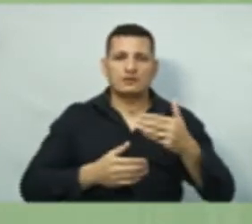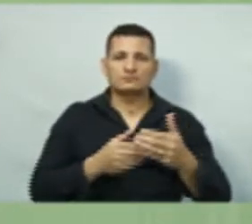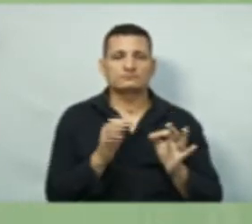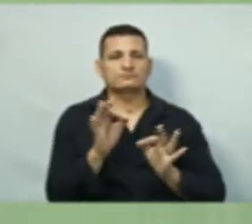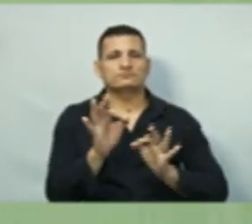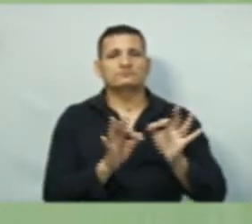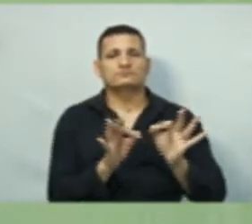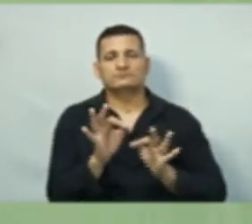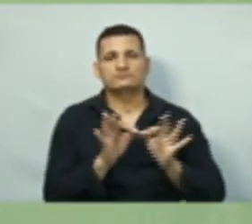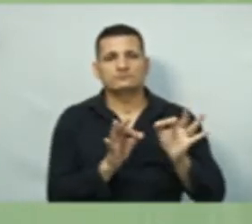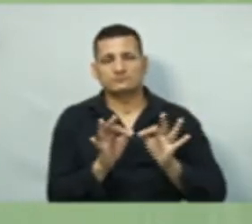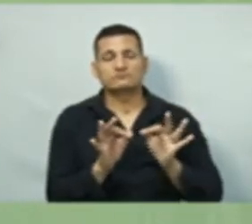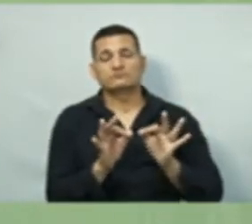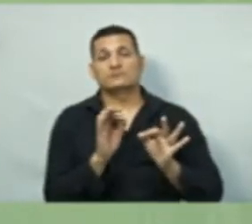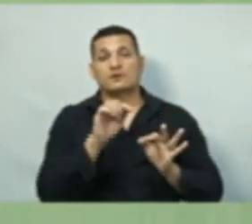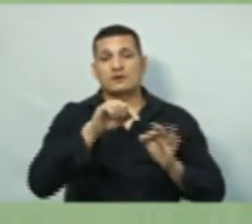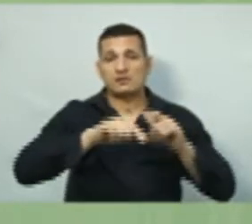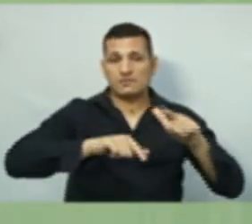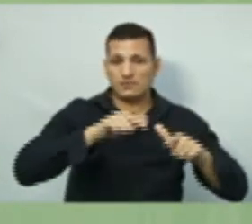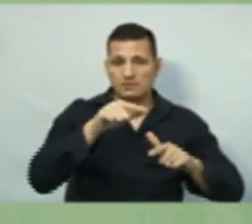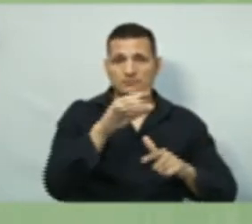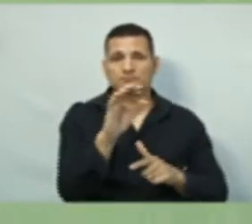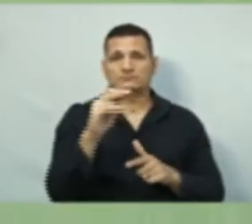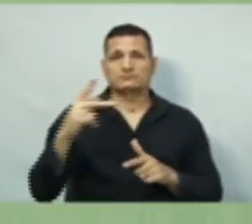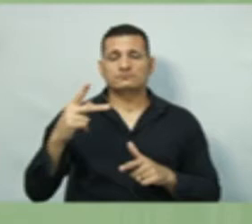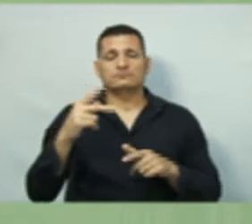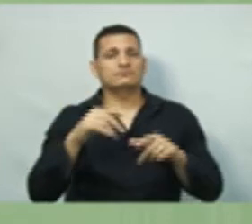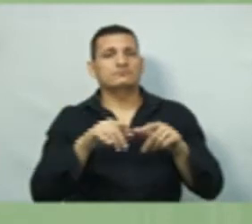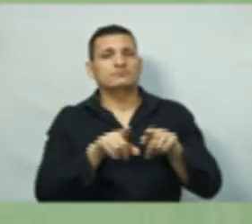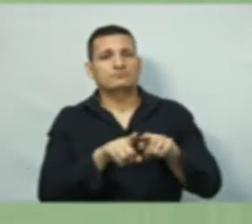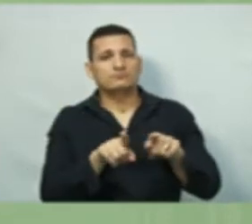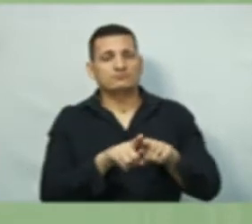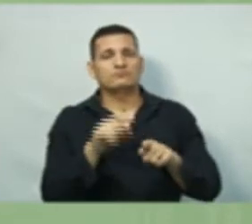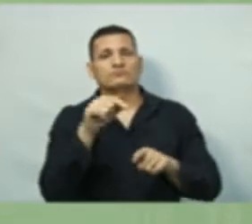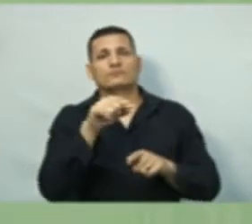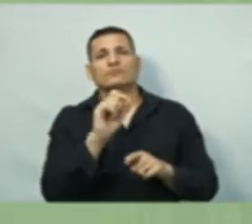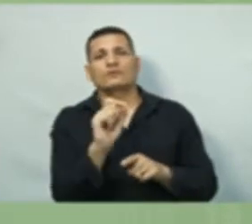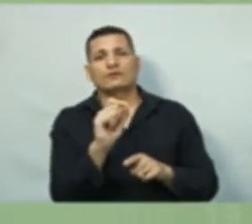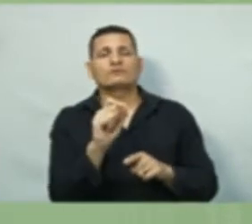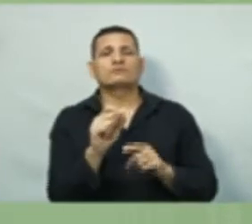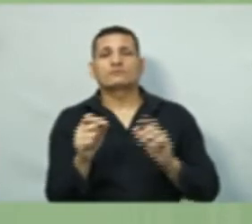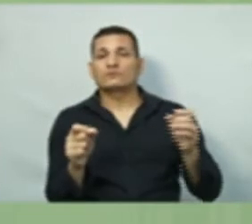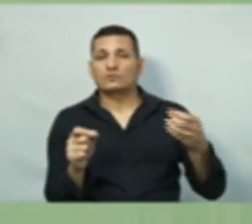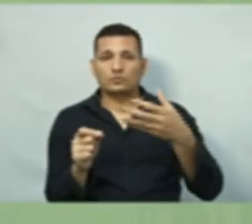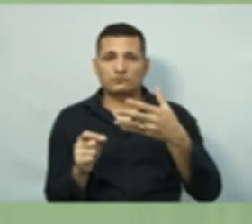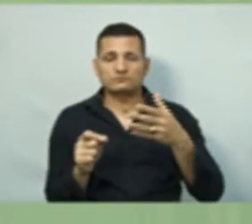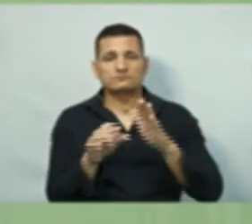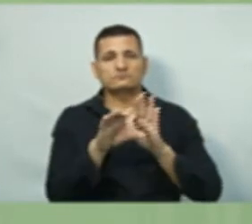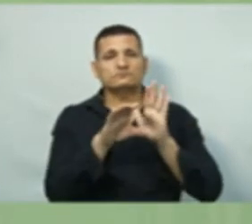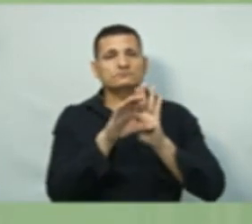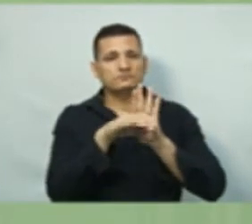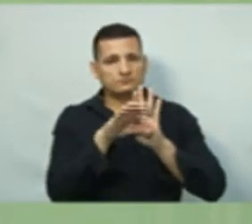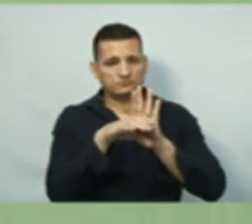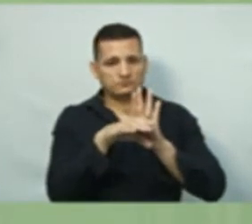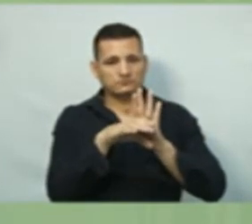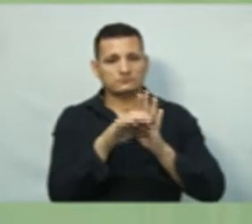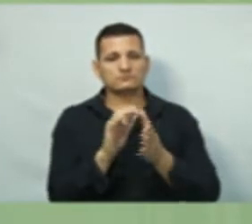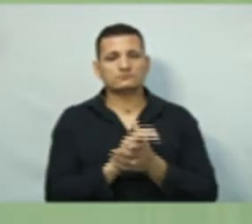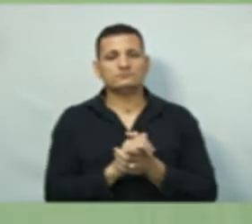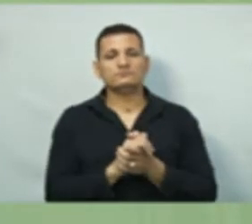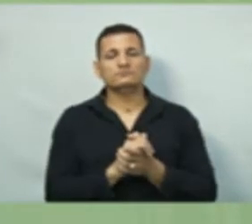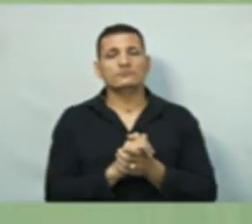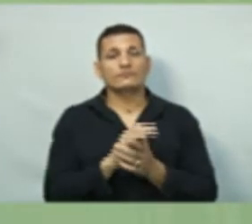e funcionamento das cooperativas de trabalho, inclusive estabelecendo um novo conceito.